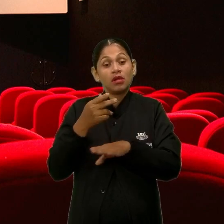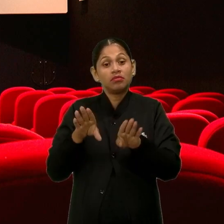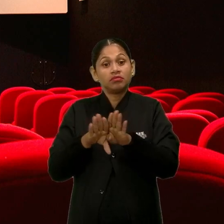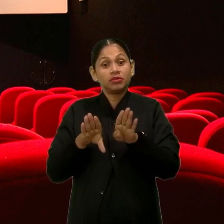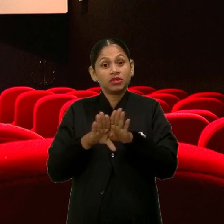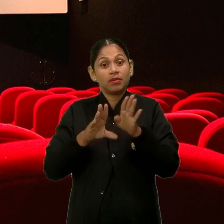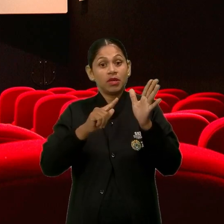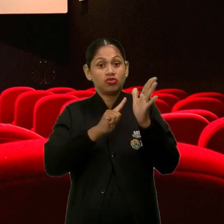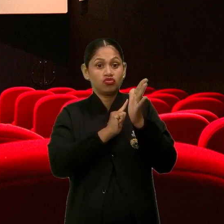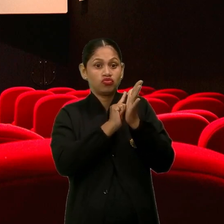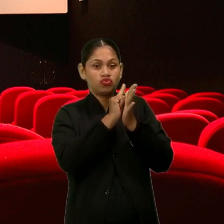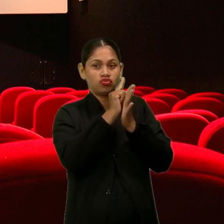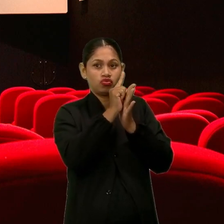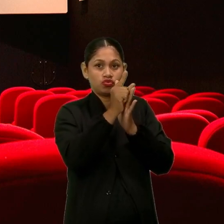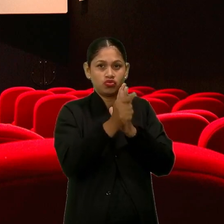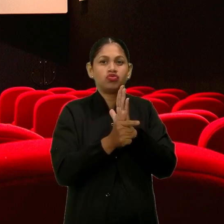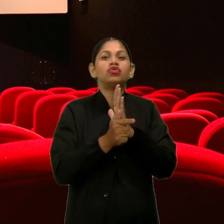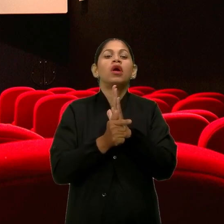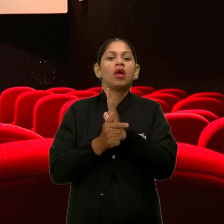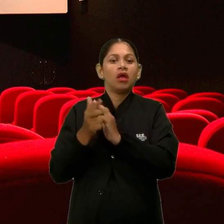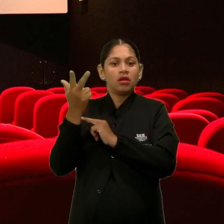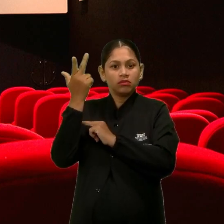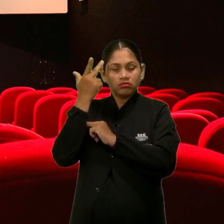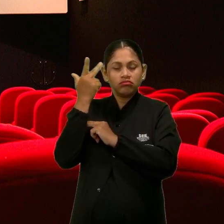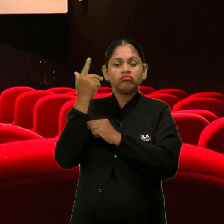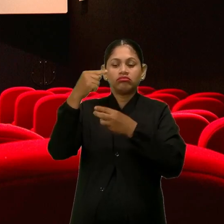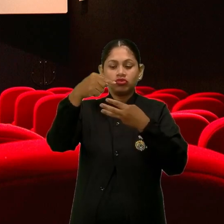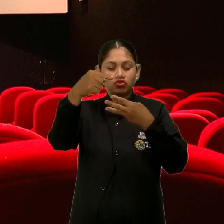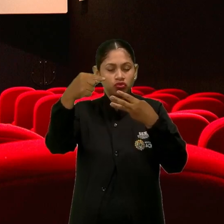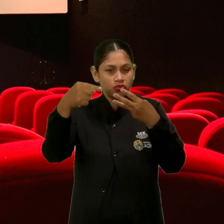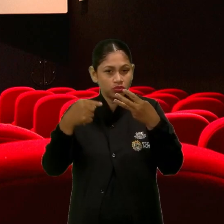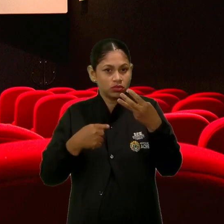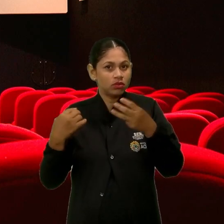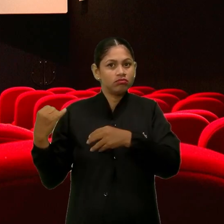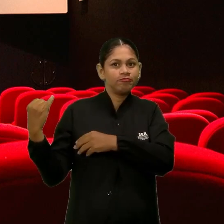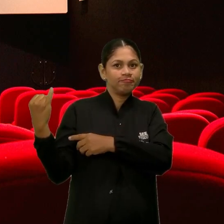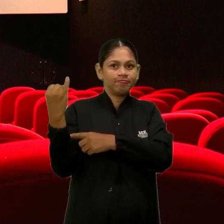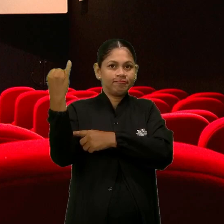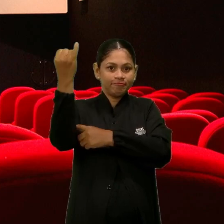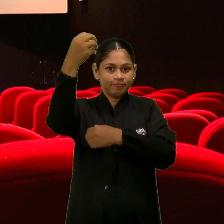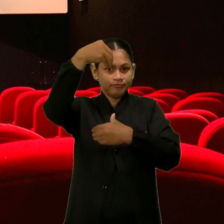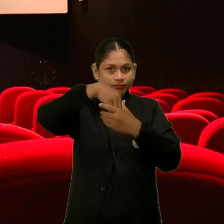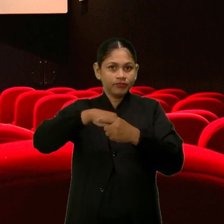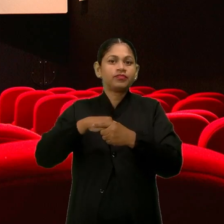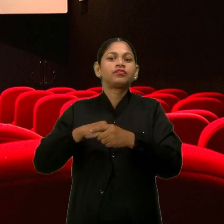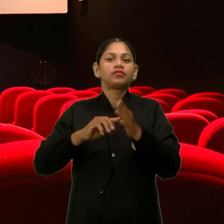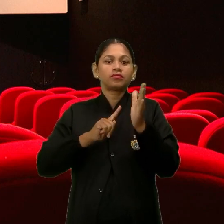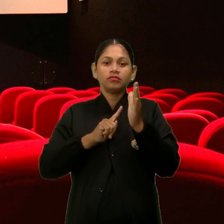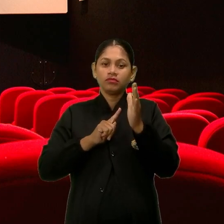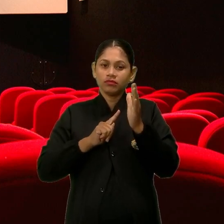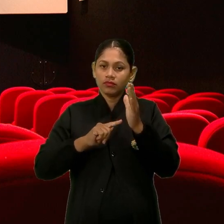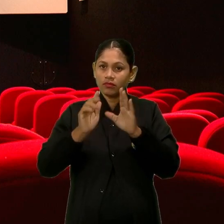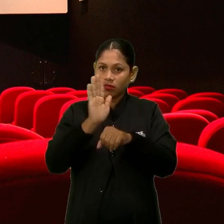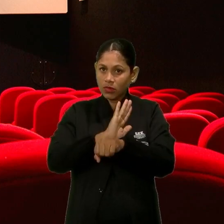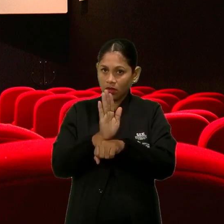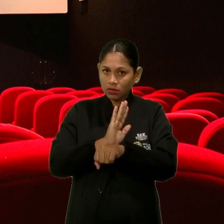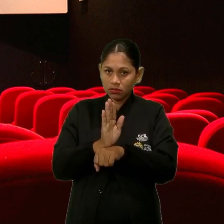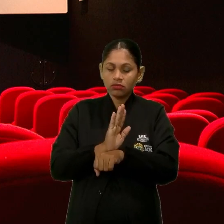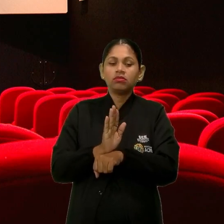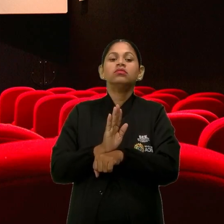dos gêneros mais populares, esses 3 gêneros que a gente acabou de ver, que são os faroestes,